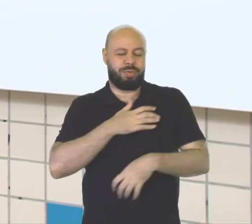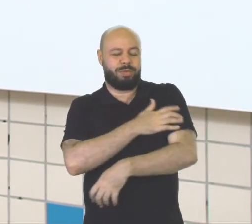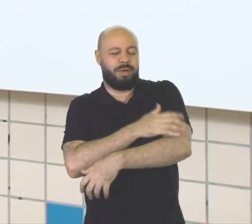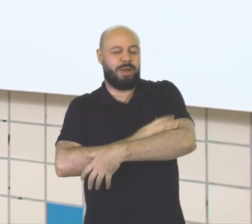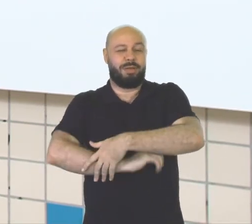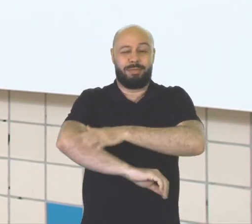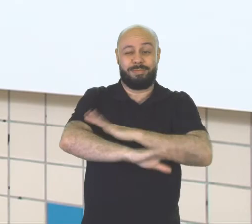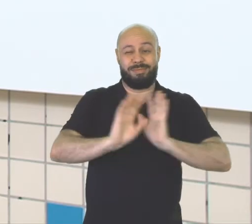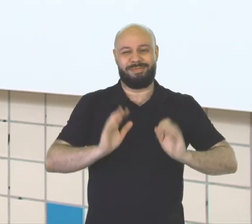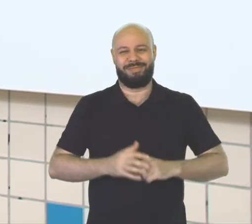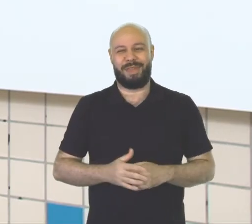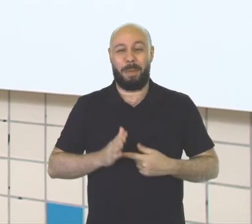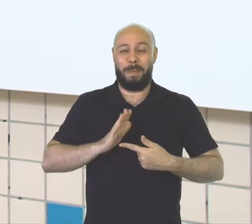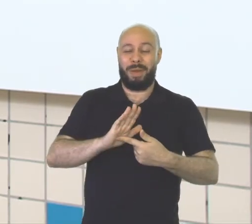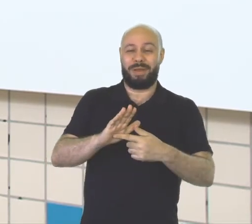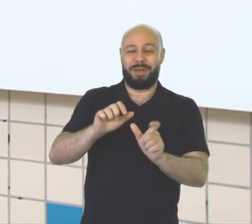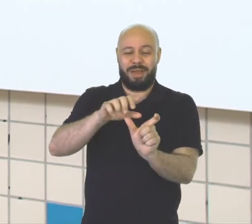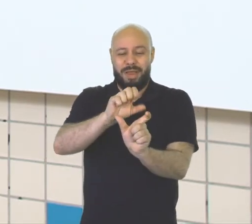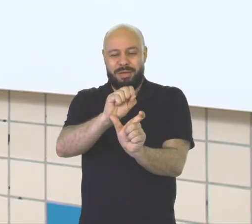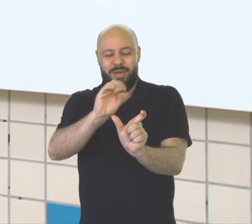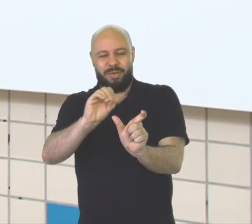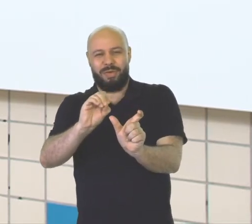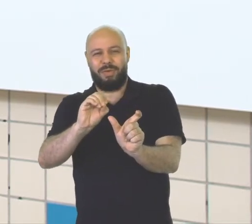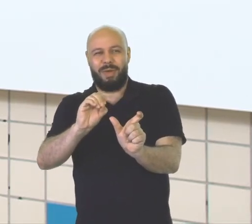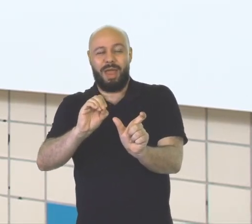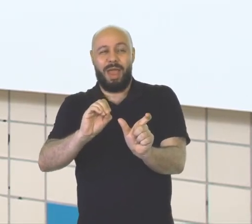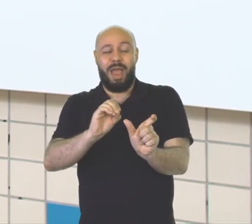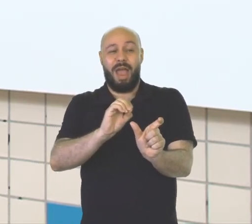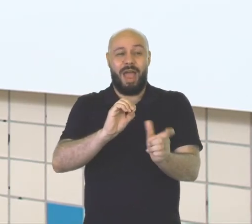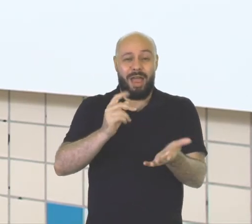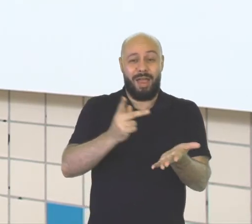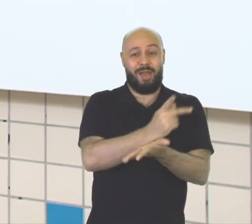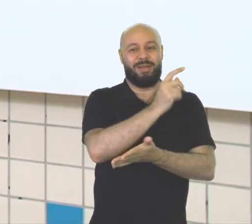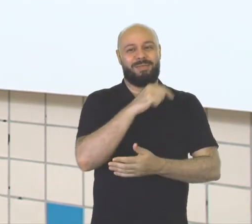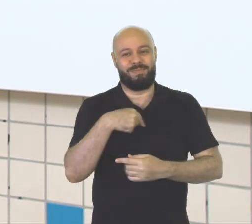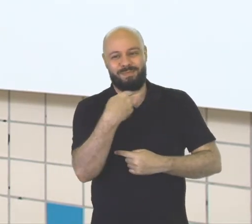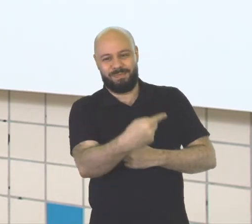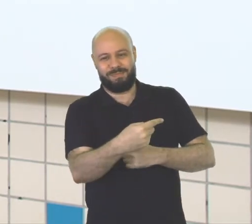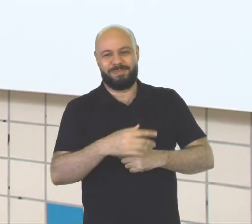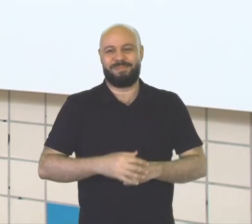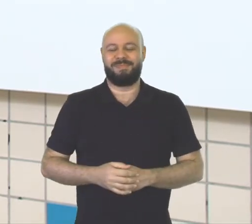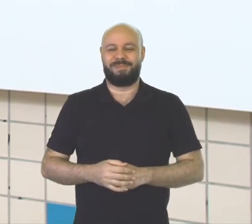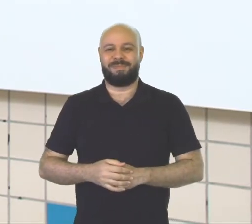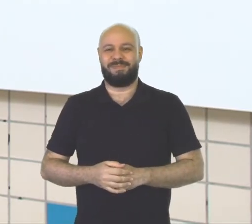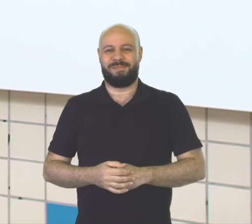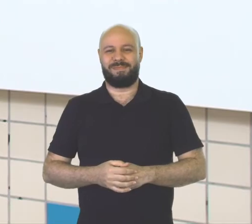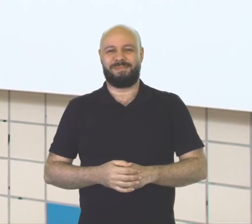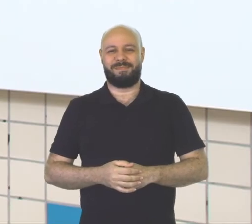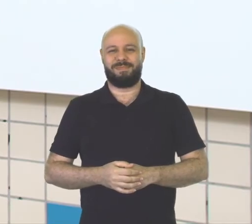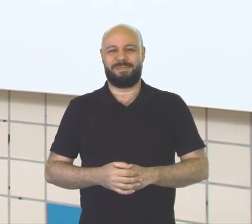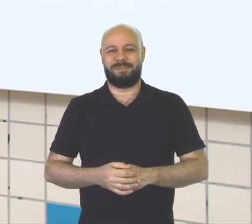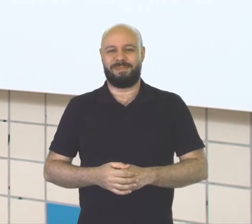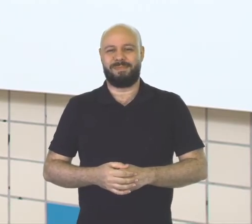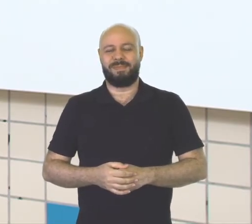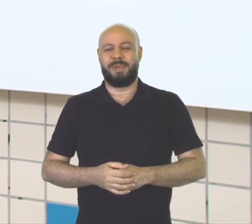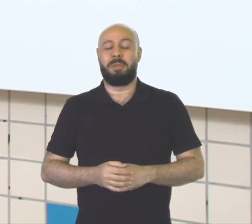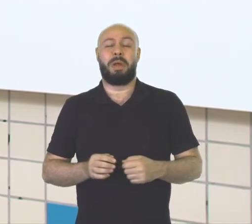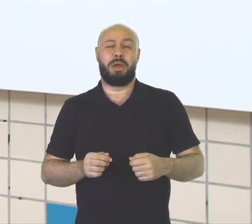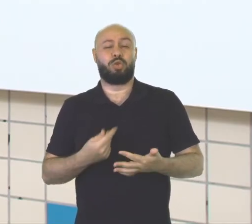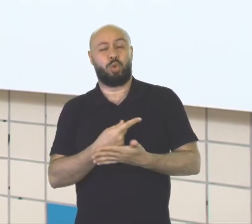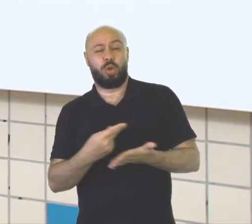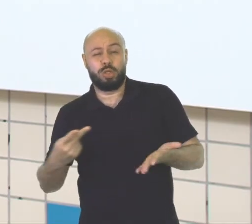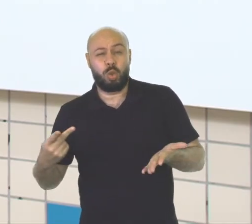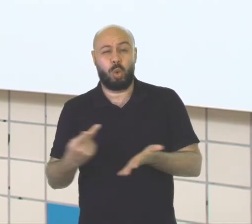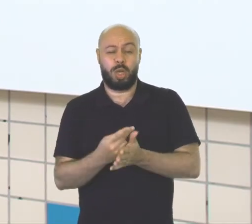Sou expressando aí o resultado de uma ação, resultado de uma situação,